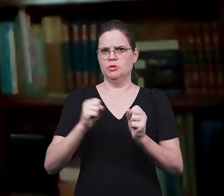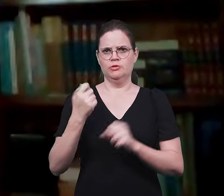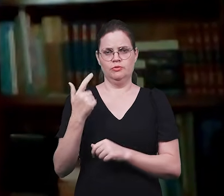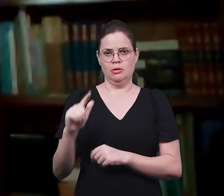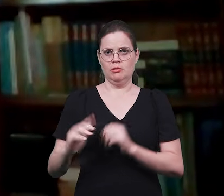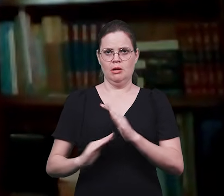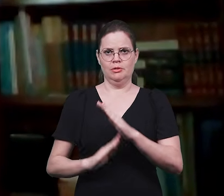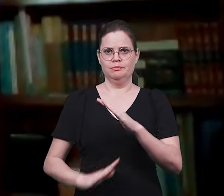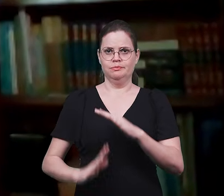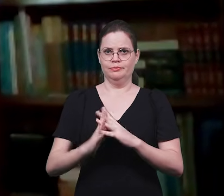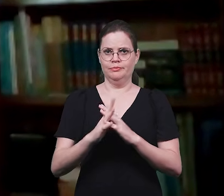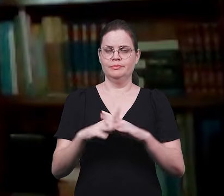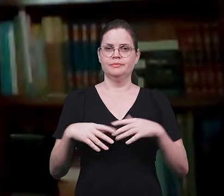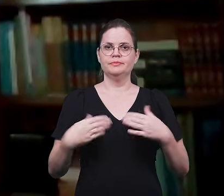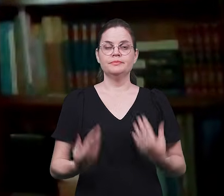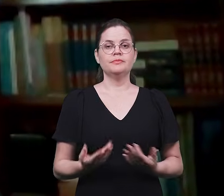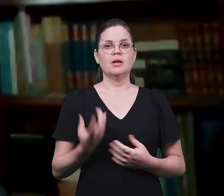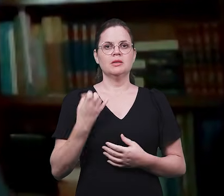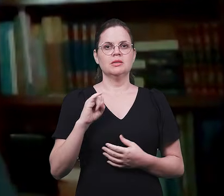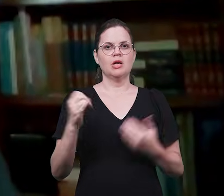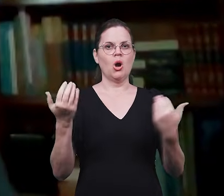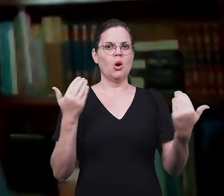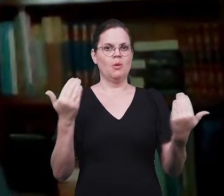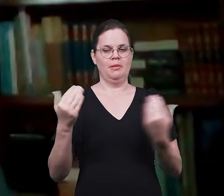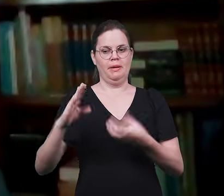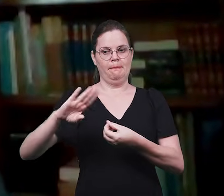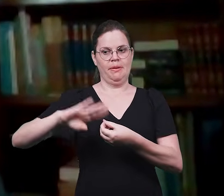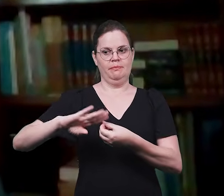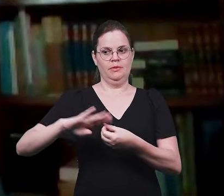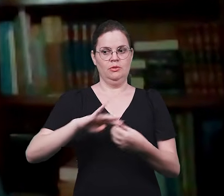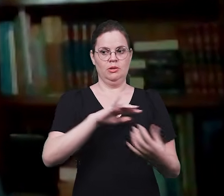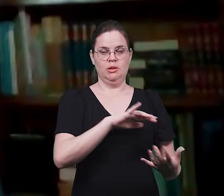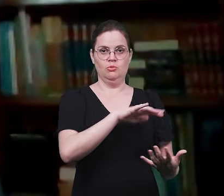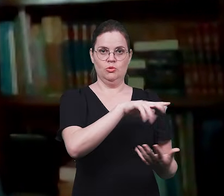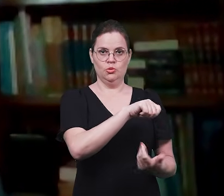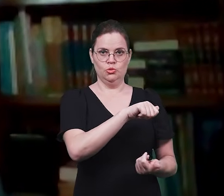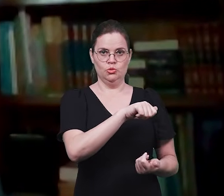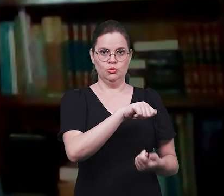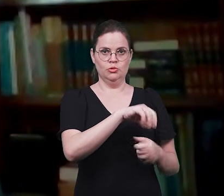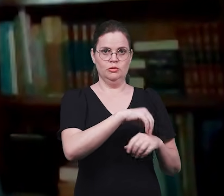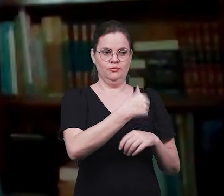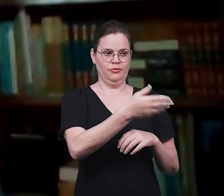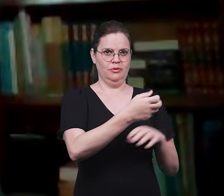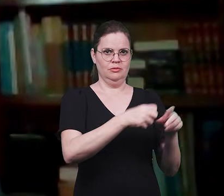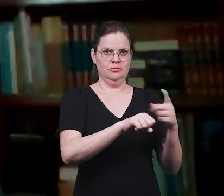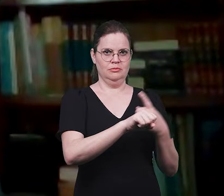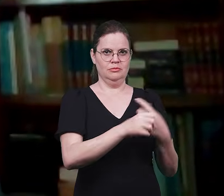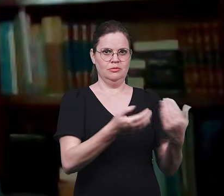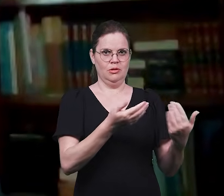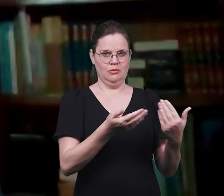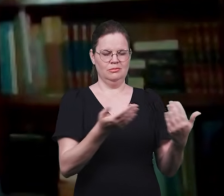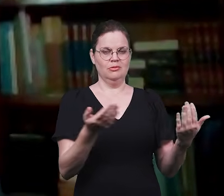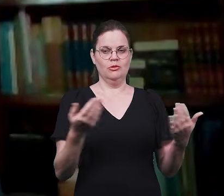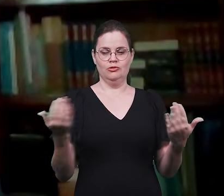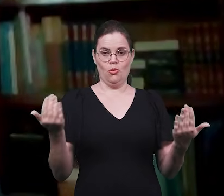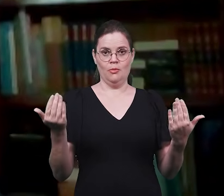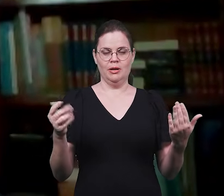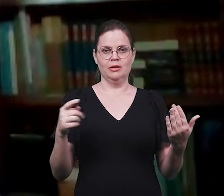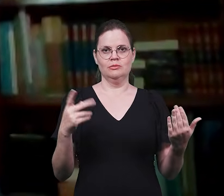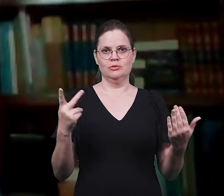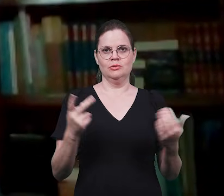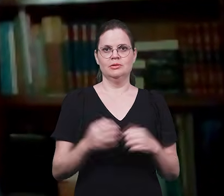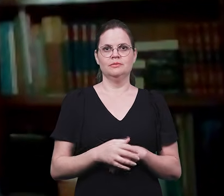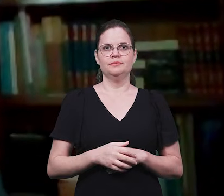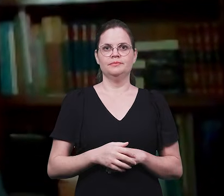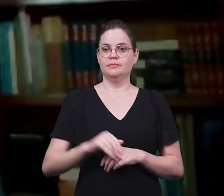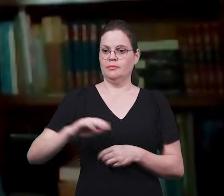possível a Deus. Então, na Babilônia, se nós fizermos uma comparação em relação aos dias de hoje, ao